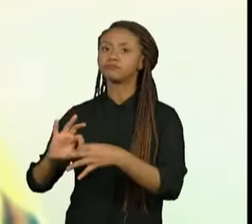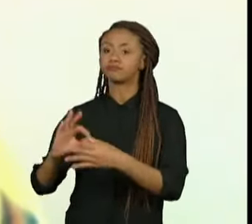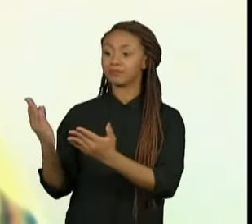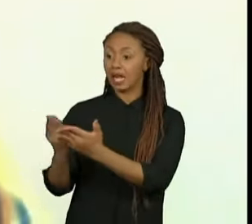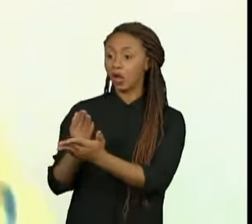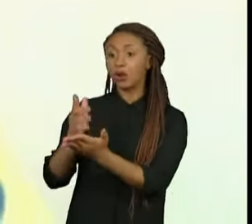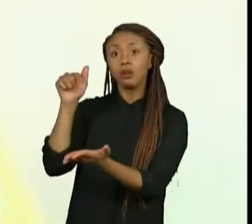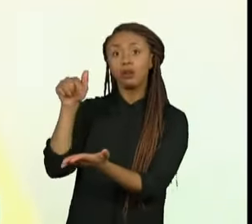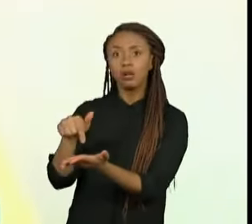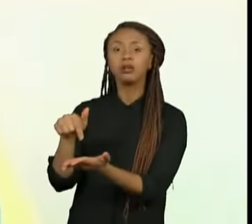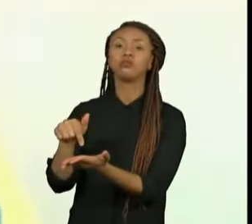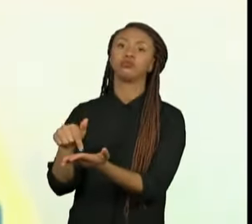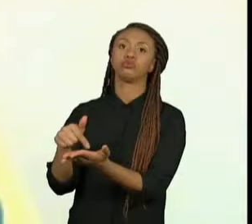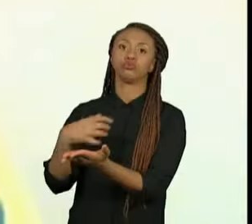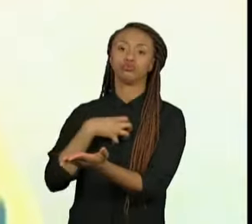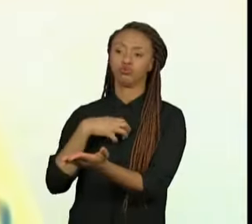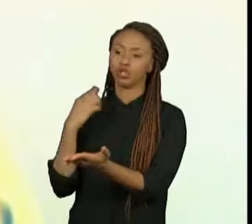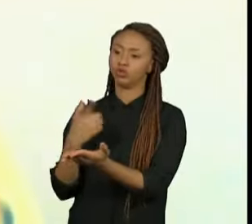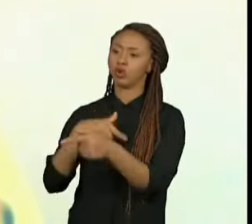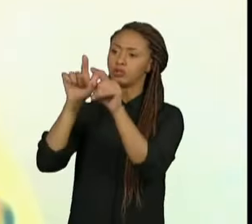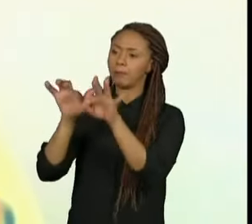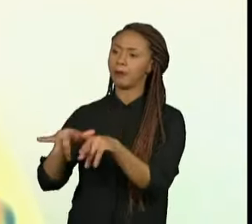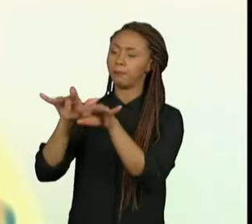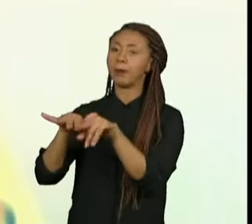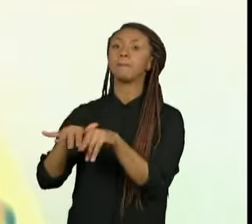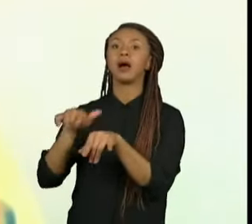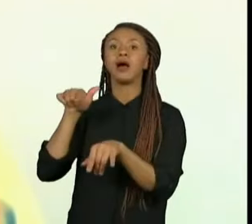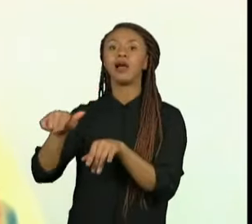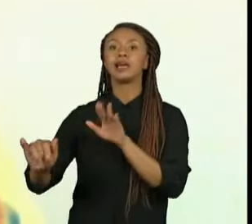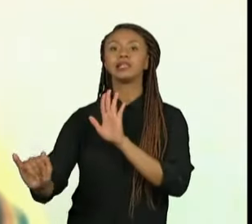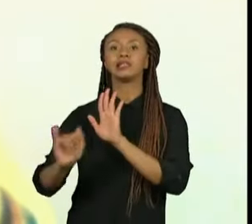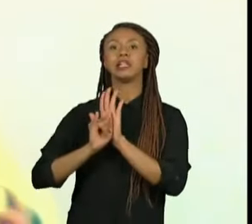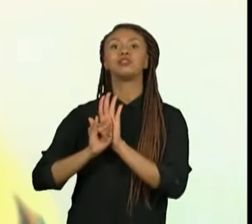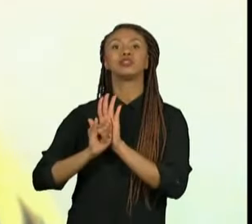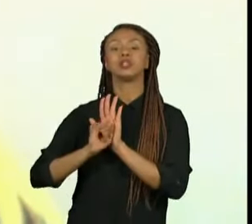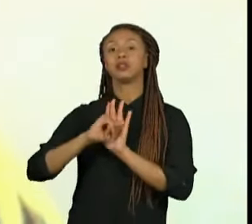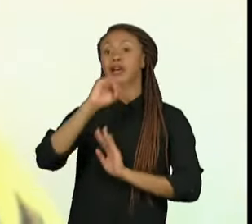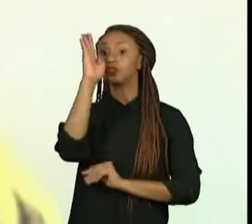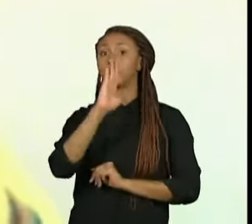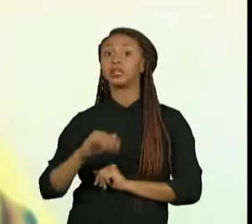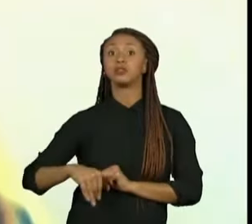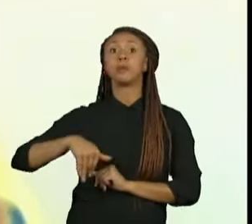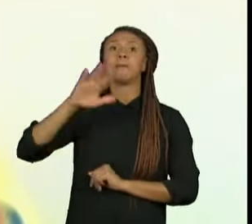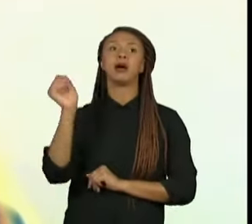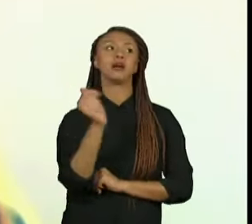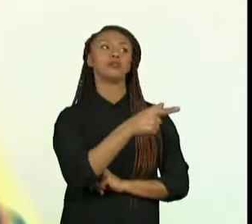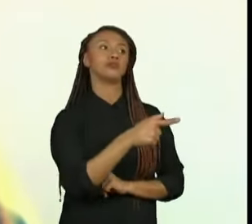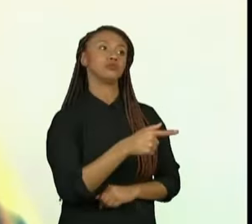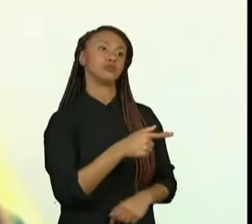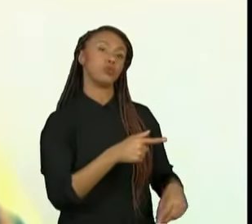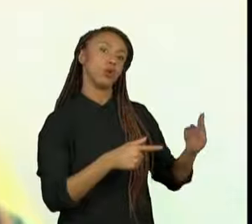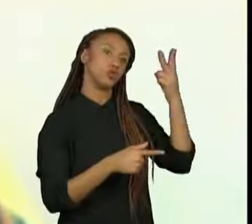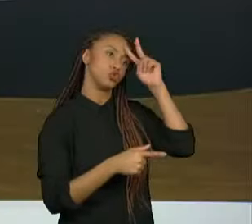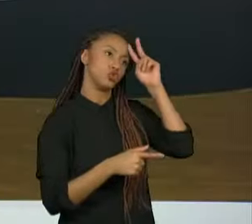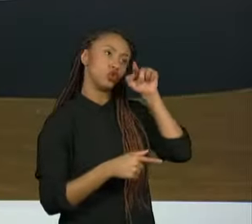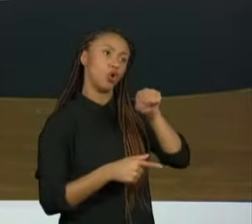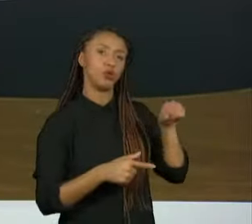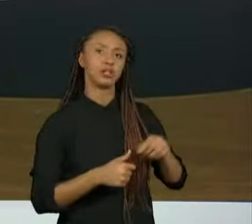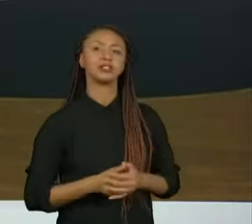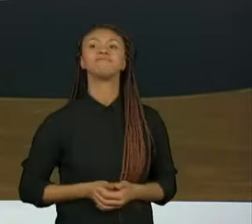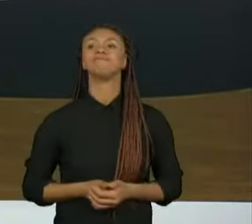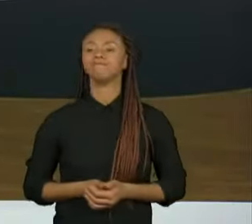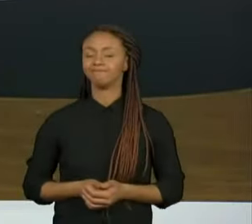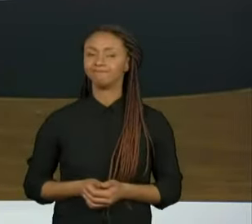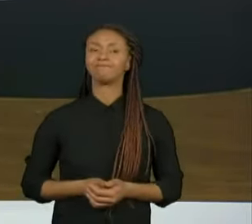nos coloca muito mais dentro da nacionalidade brasileira do que a própria ciência histórica. Agora sim.